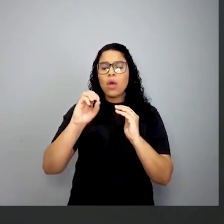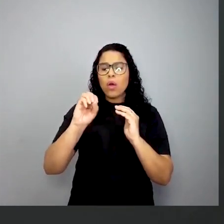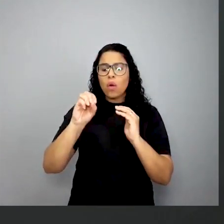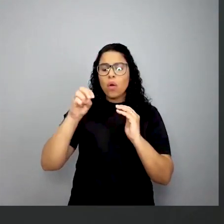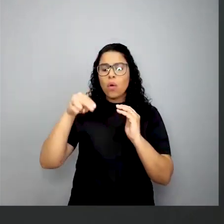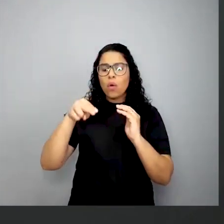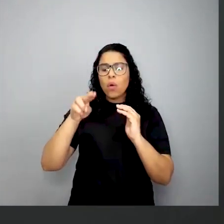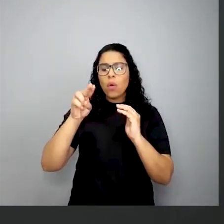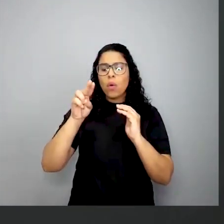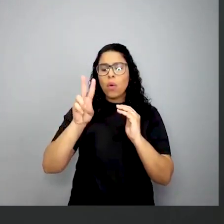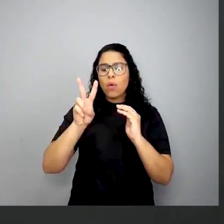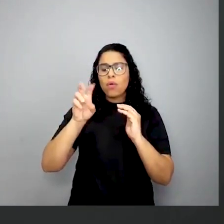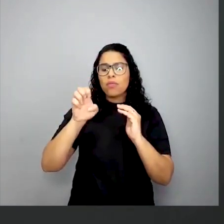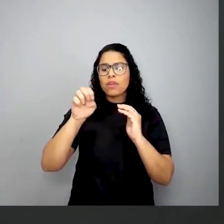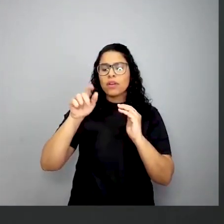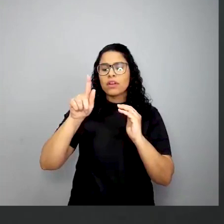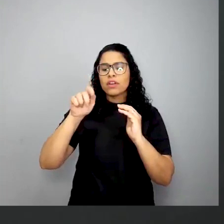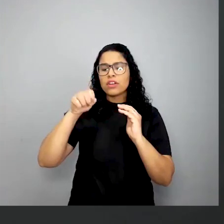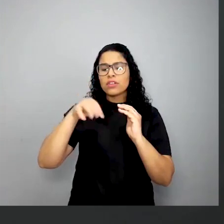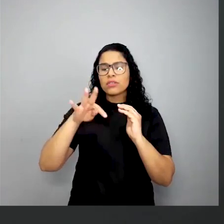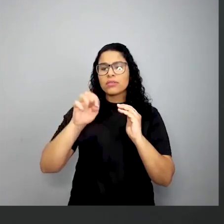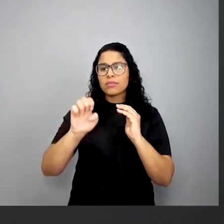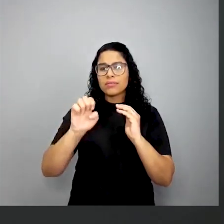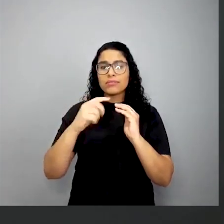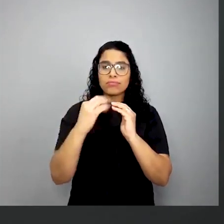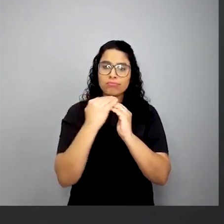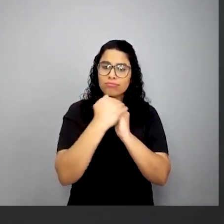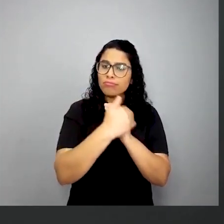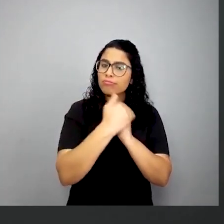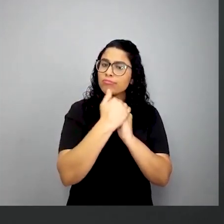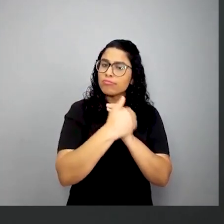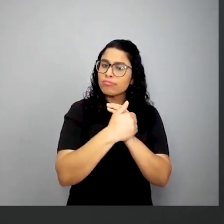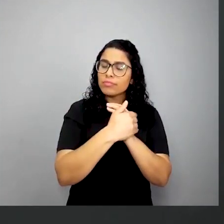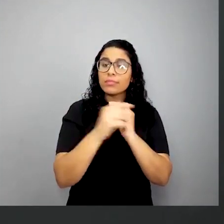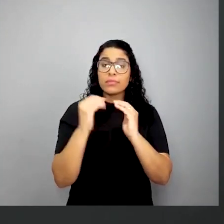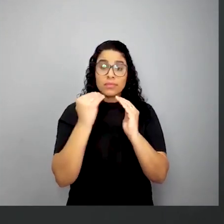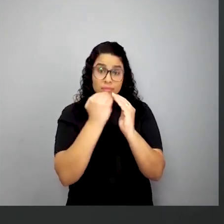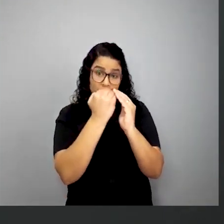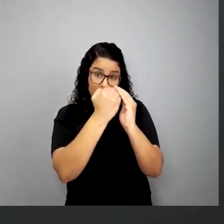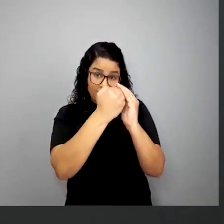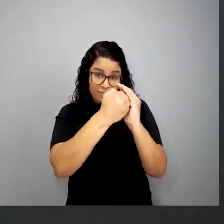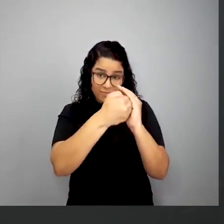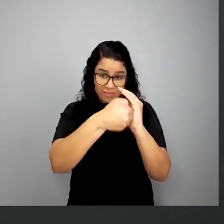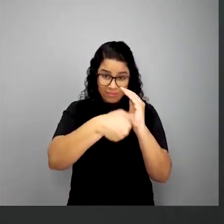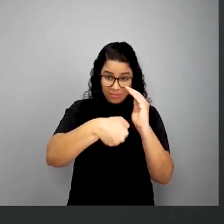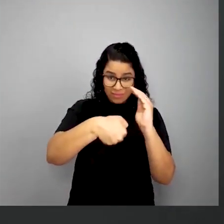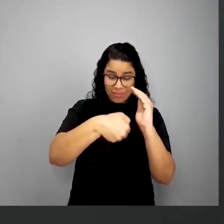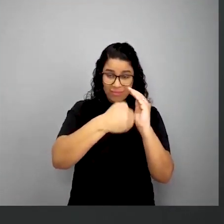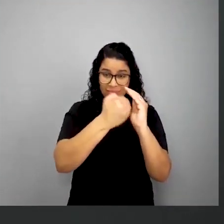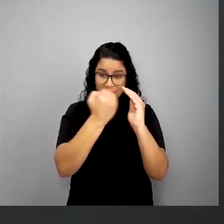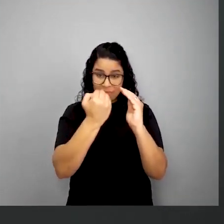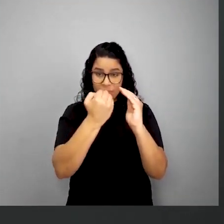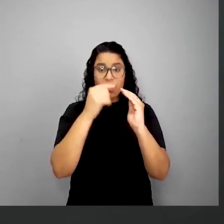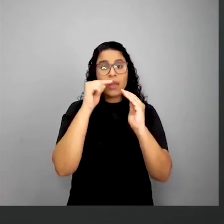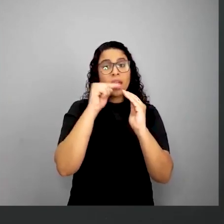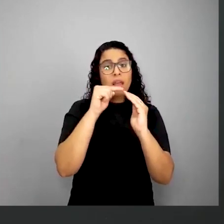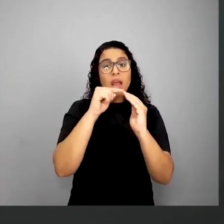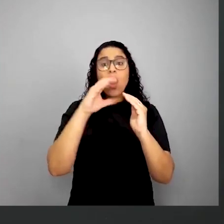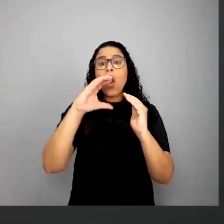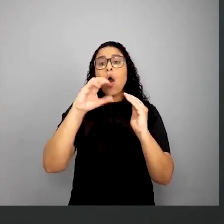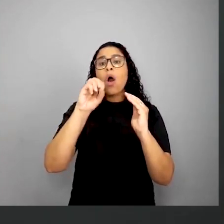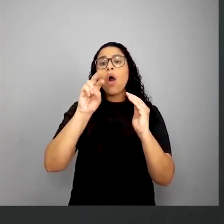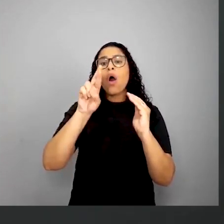no fundo. A córnea de quem tem astigmatismo, ela não tem aquela esfericidade